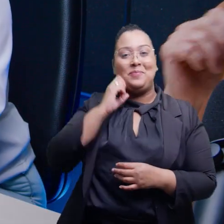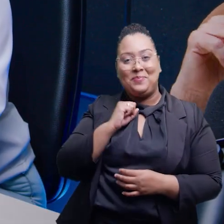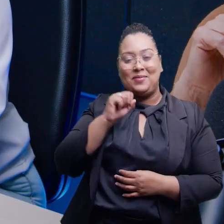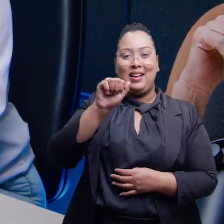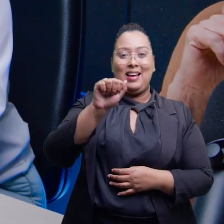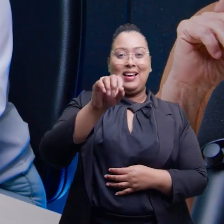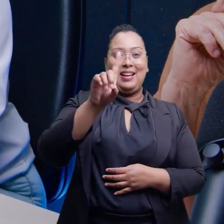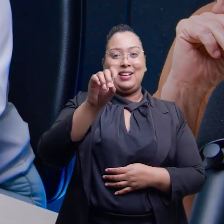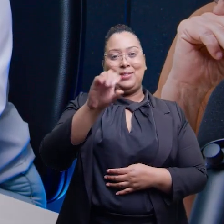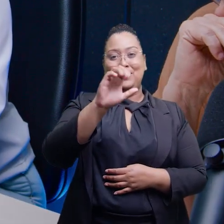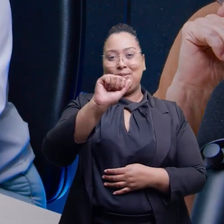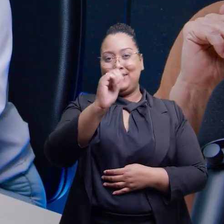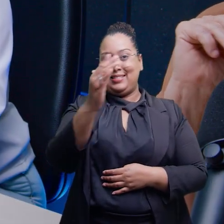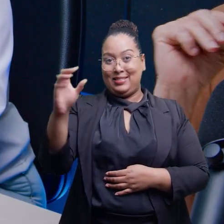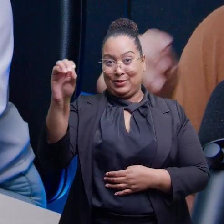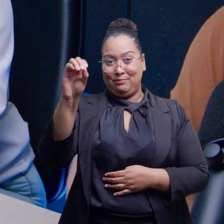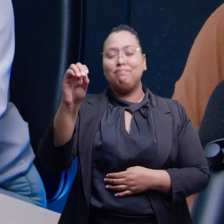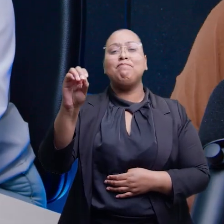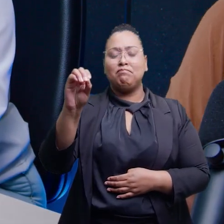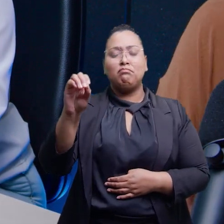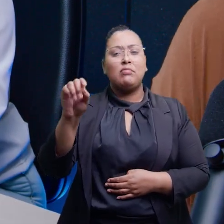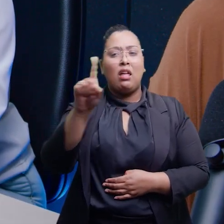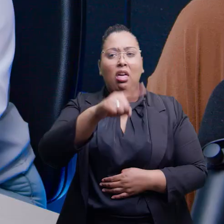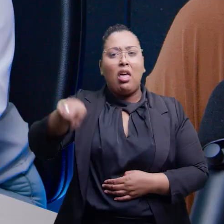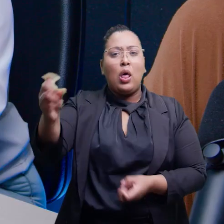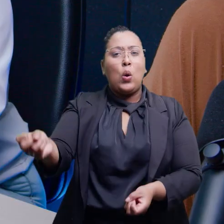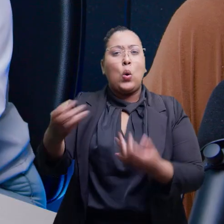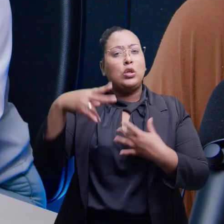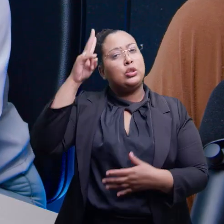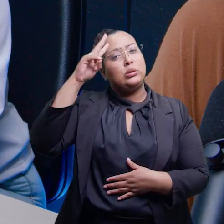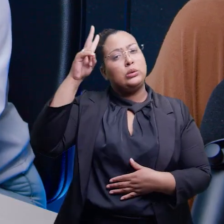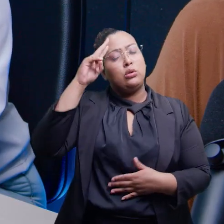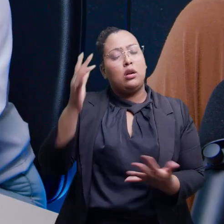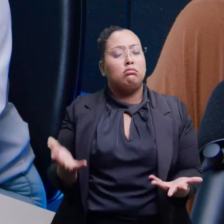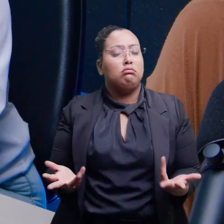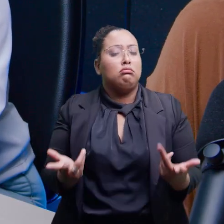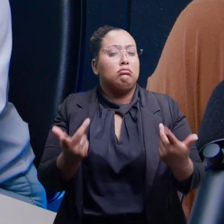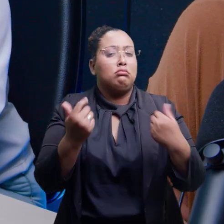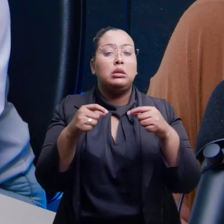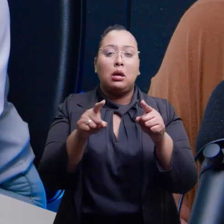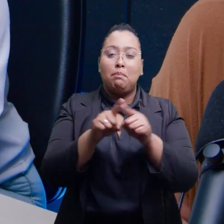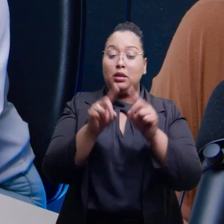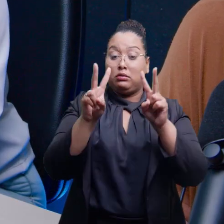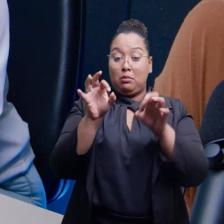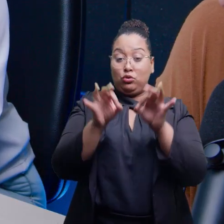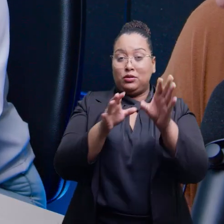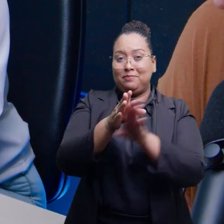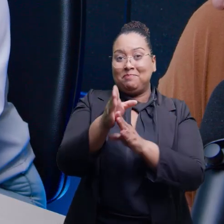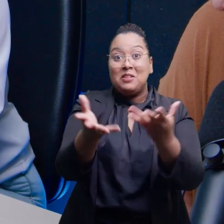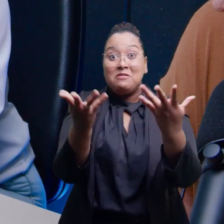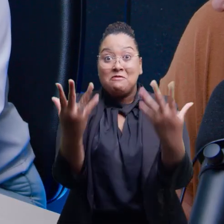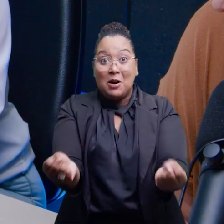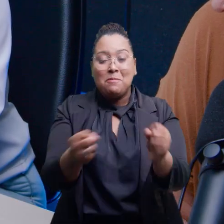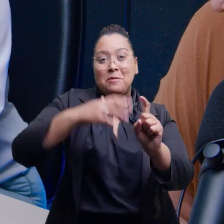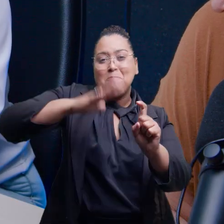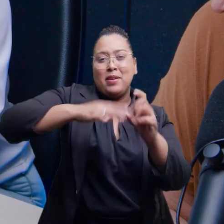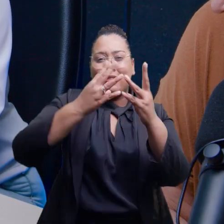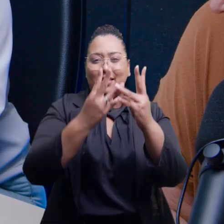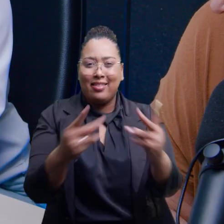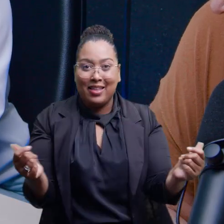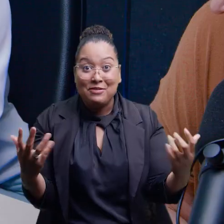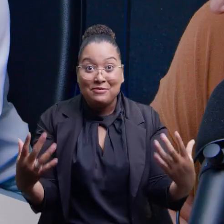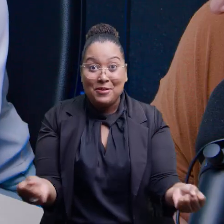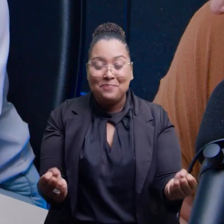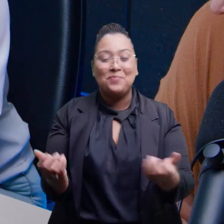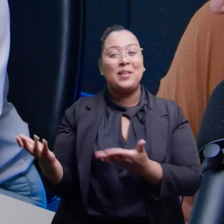adoção. Traremos histórias inspiradoras e também orientações jurídicas. Vamos desmistificar esse tema?